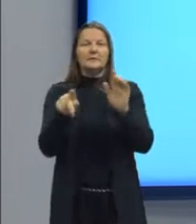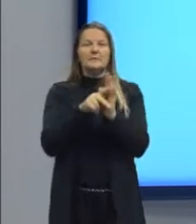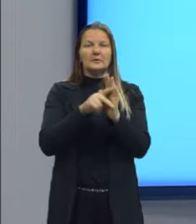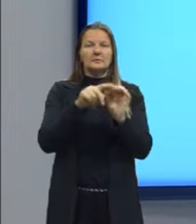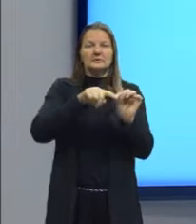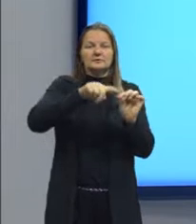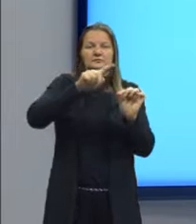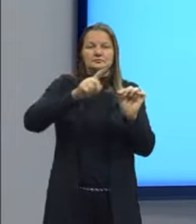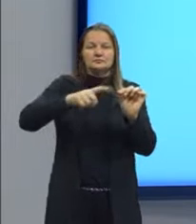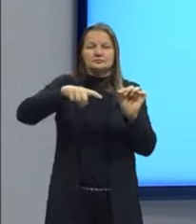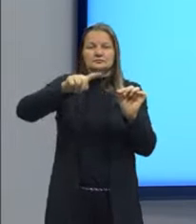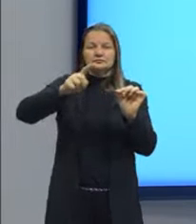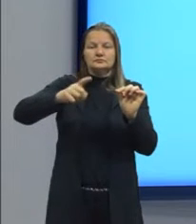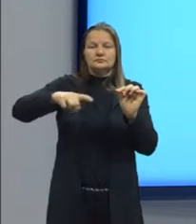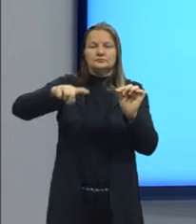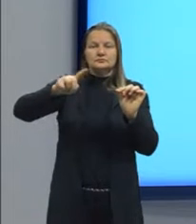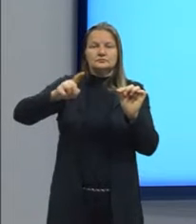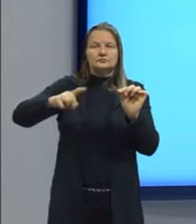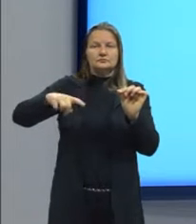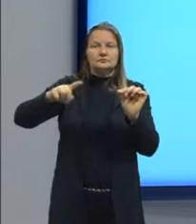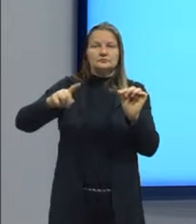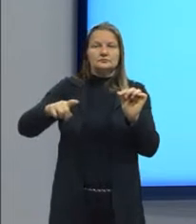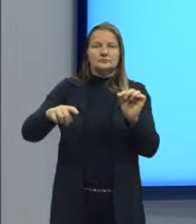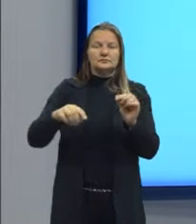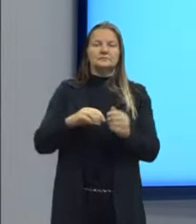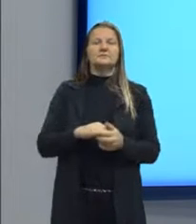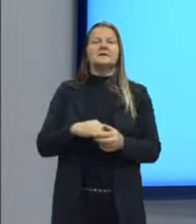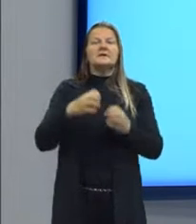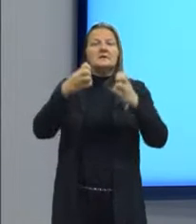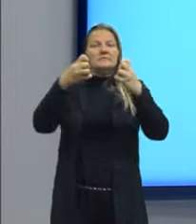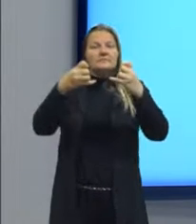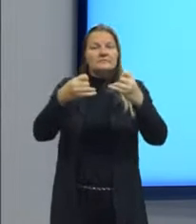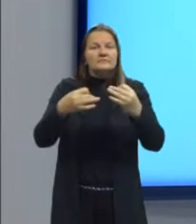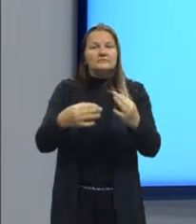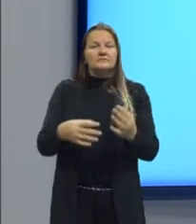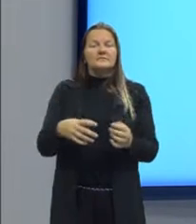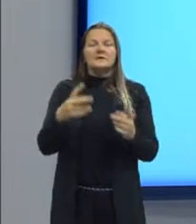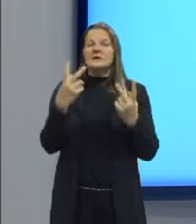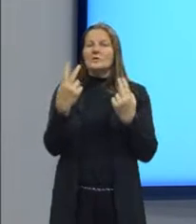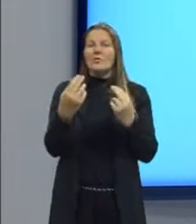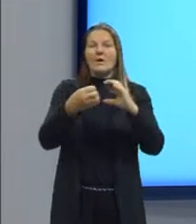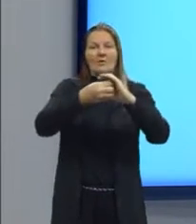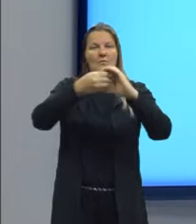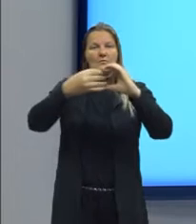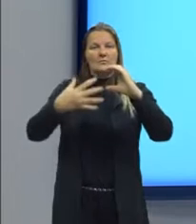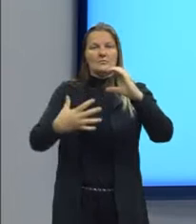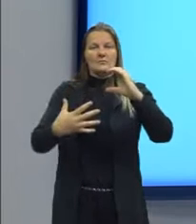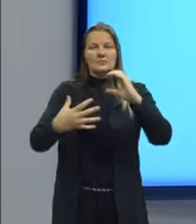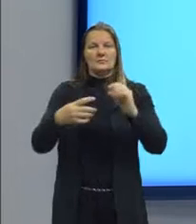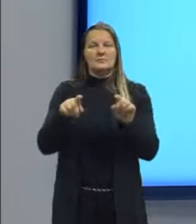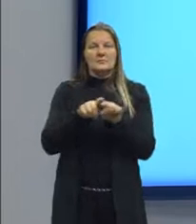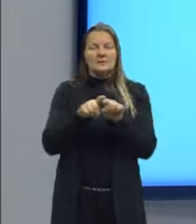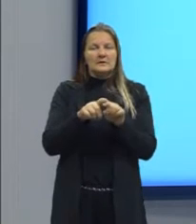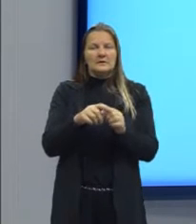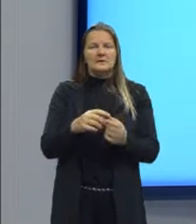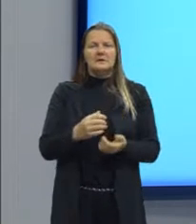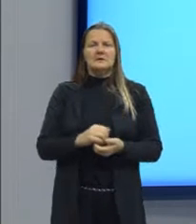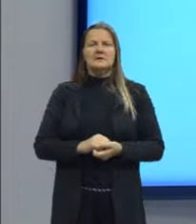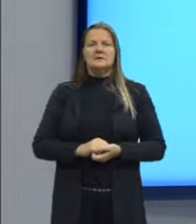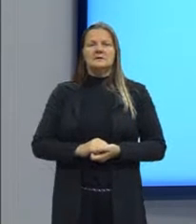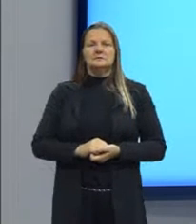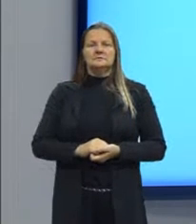no fundo né quando a gente for falar Mais especificamente a gente vai falar das mesmas características então acaba ficando